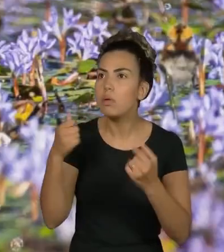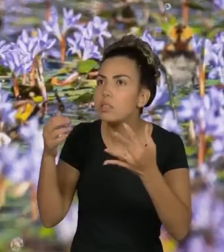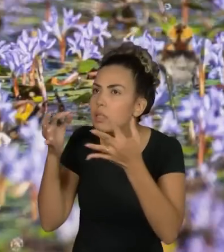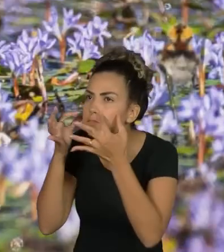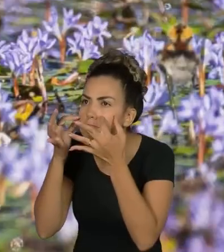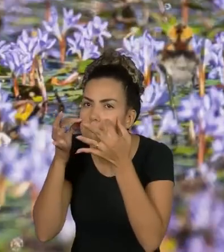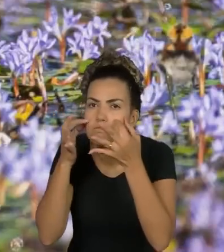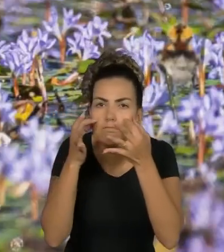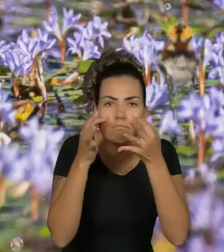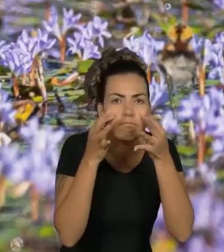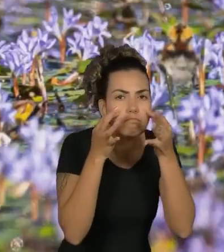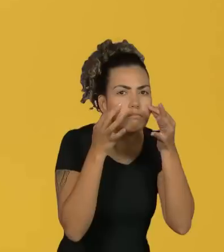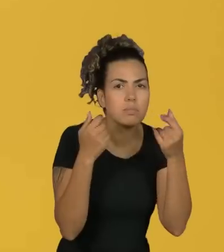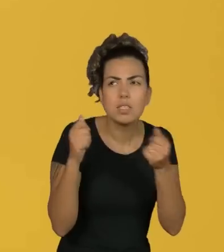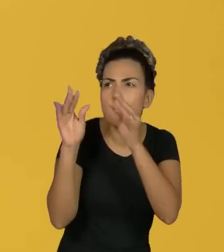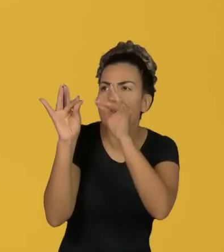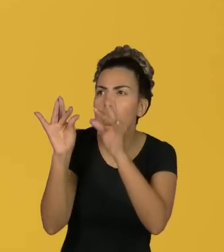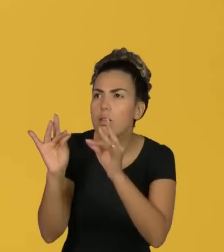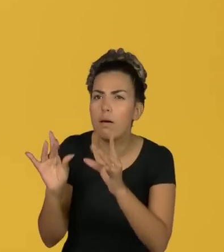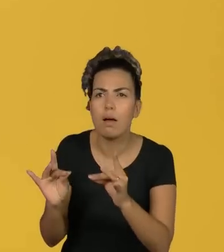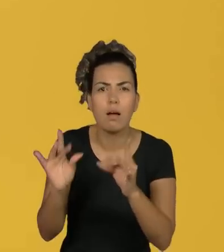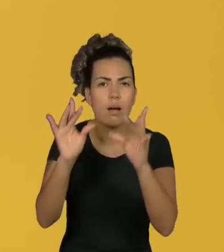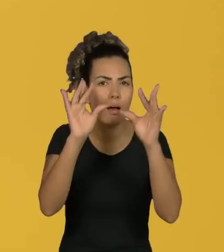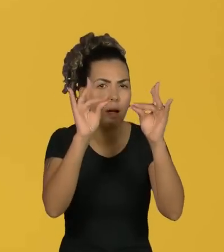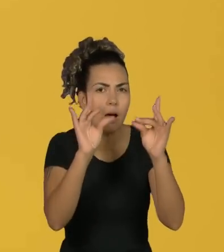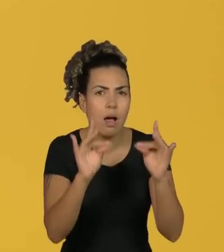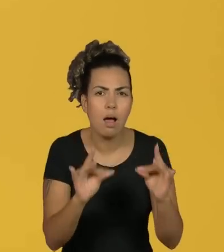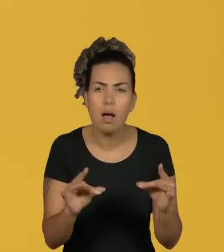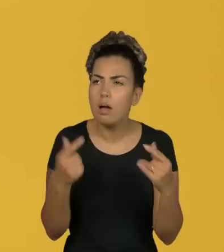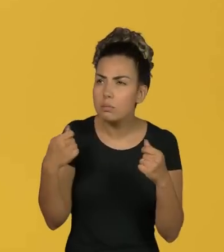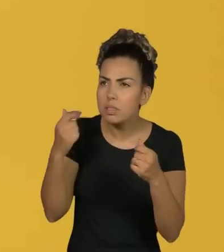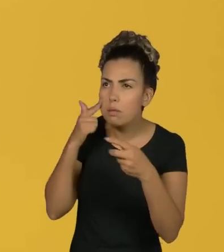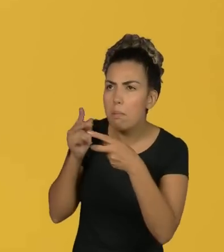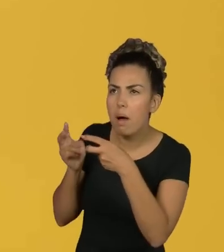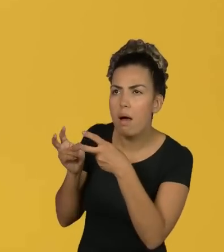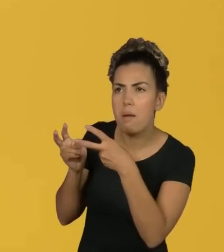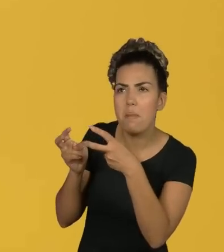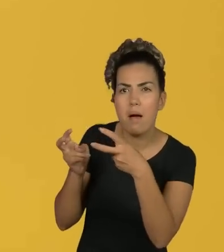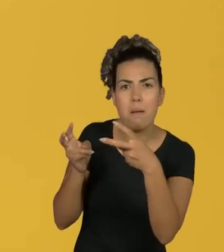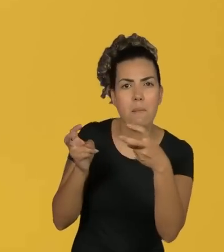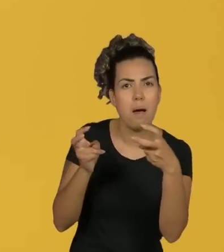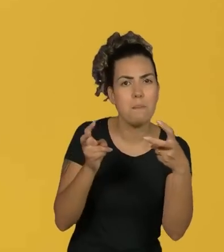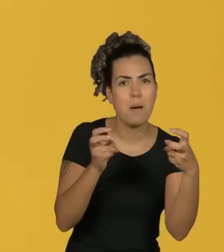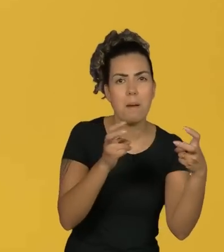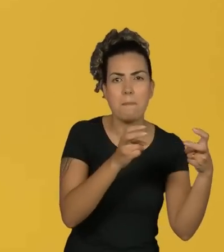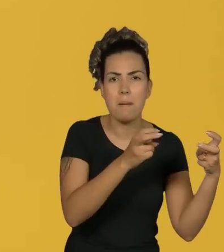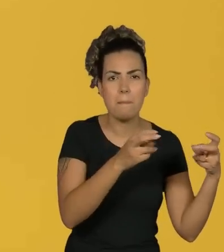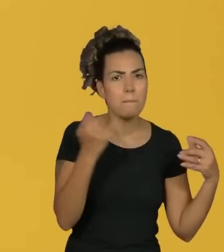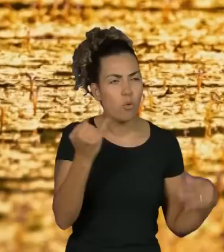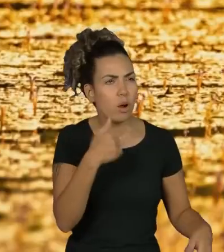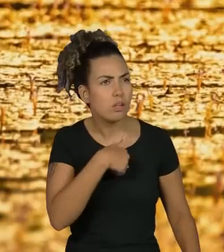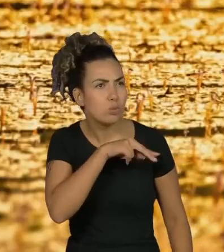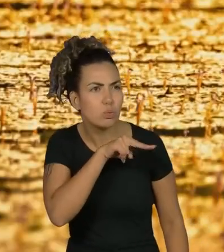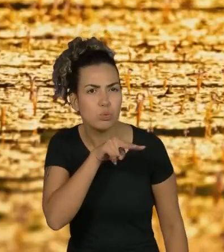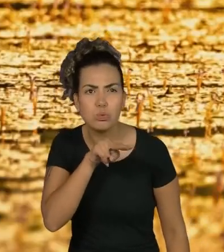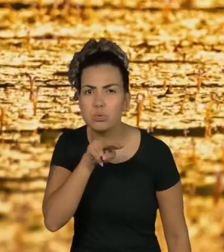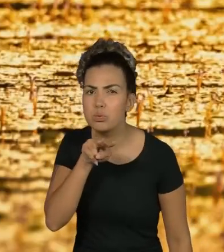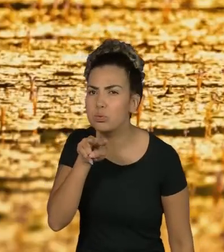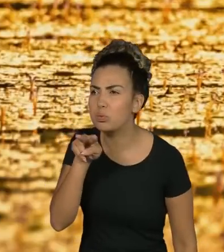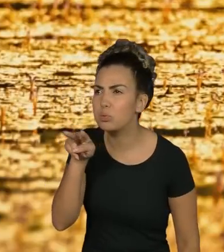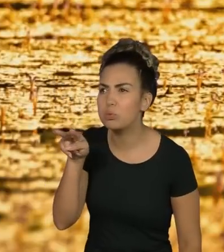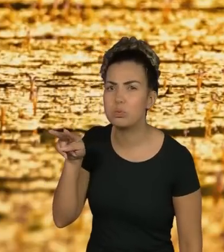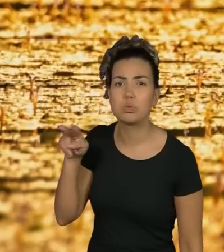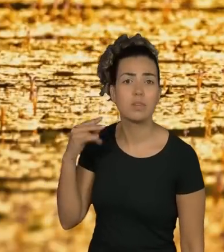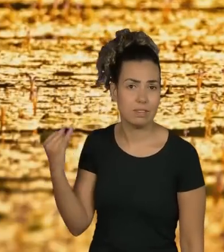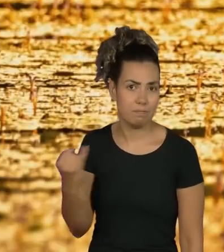natureza. Todos os detalhes. Você sempre está olhando ao seu redor, né? Tem uma